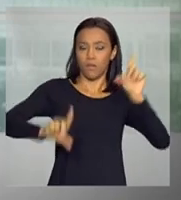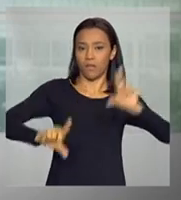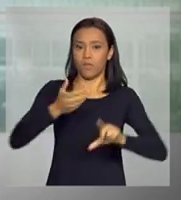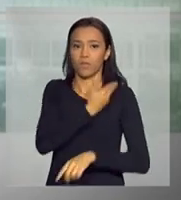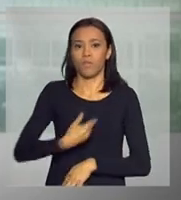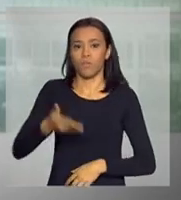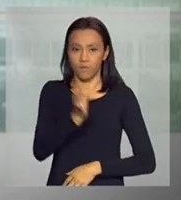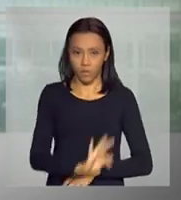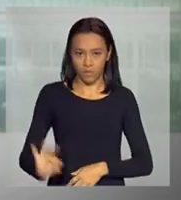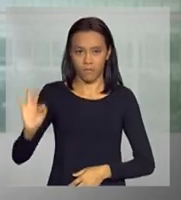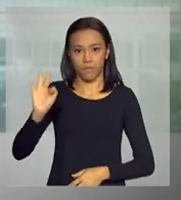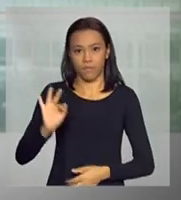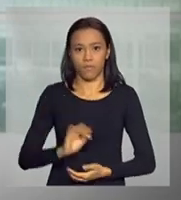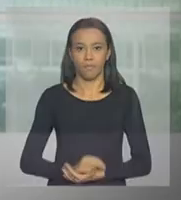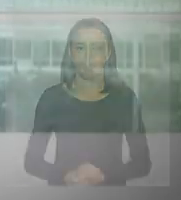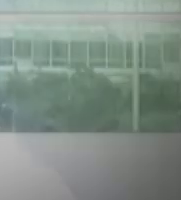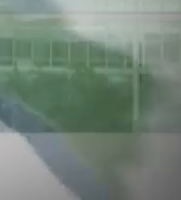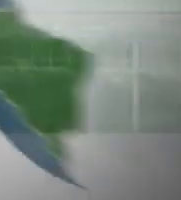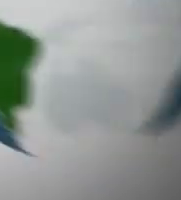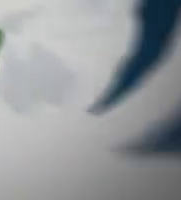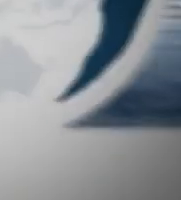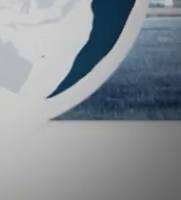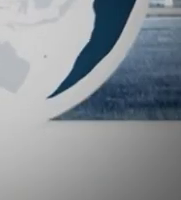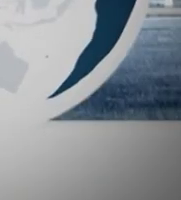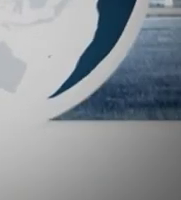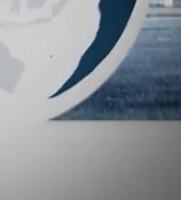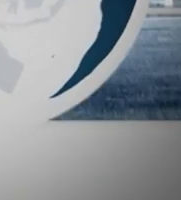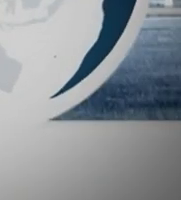NBR a TV do governo federal e